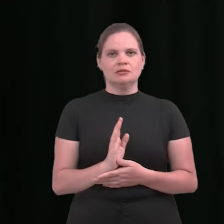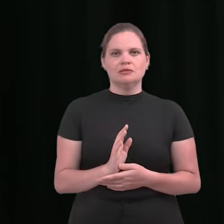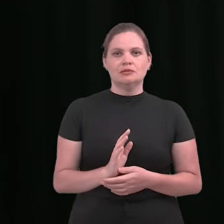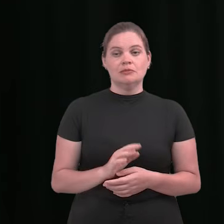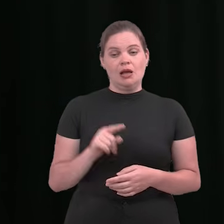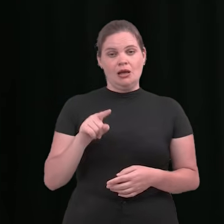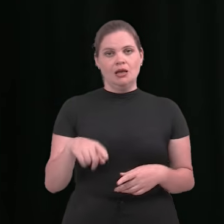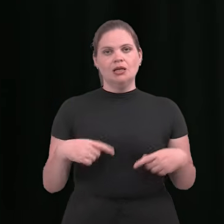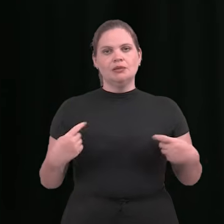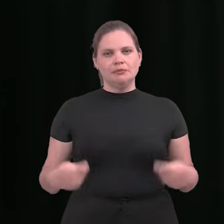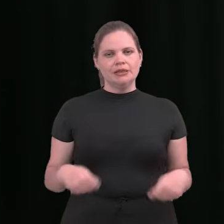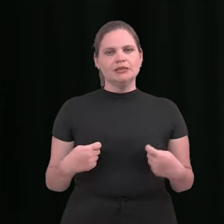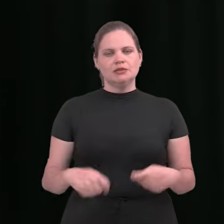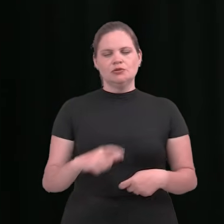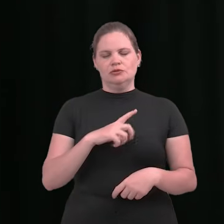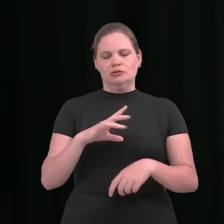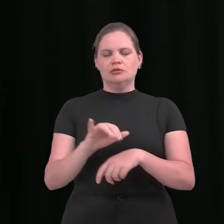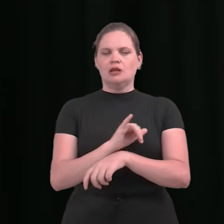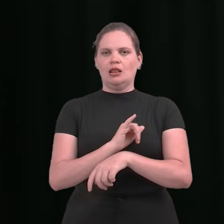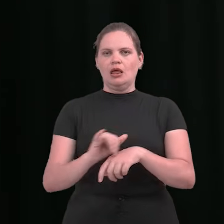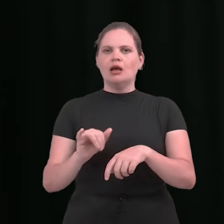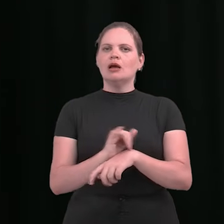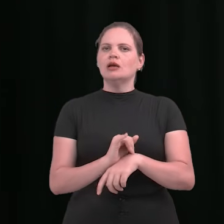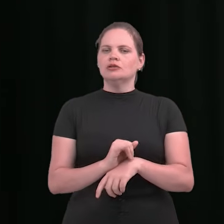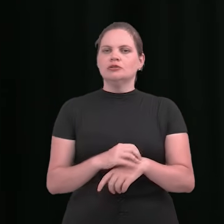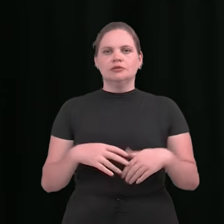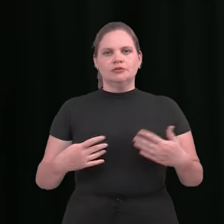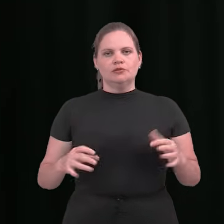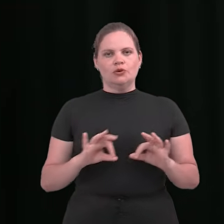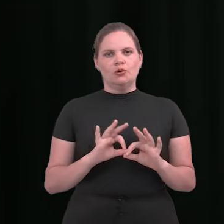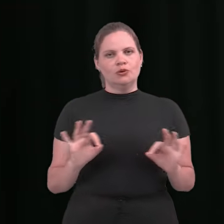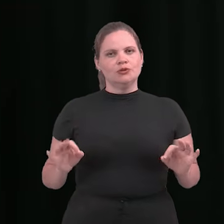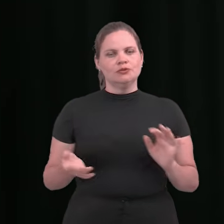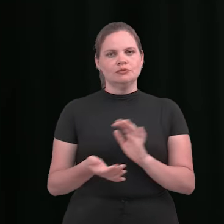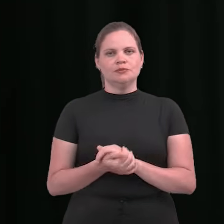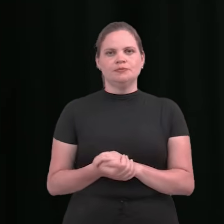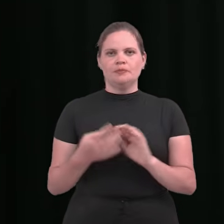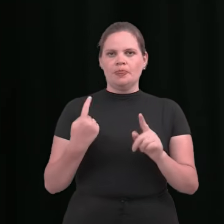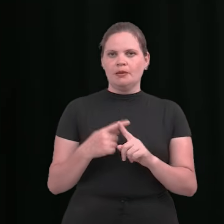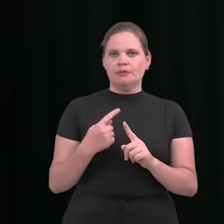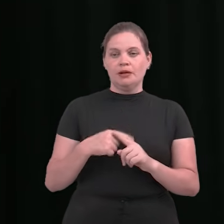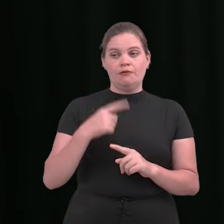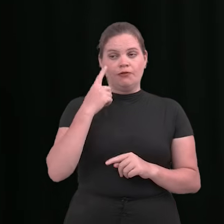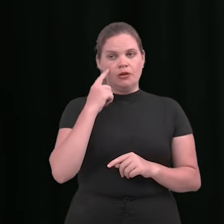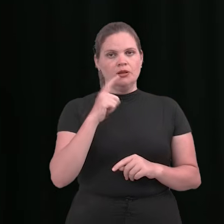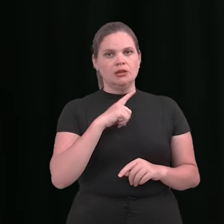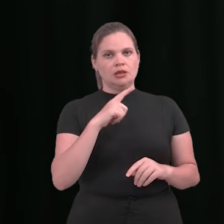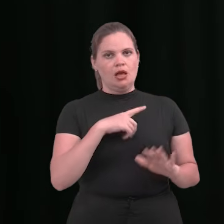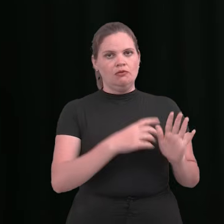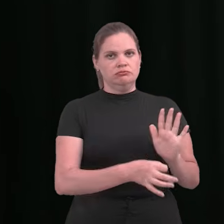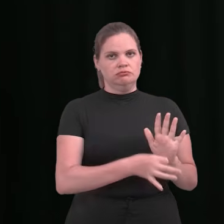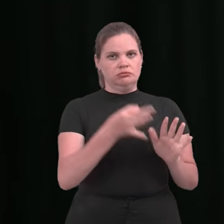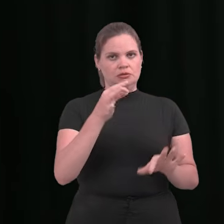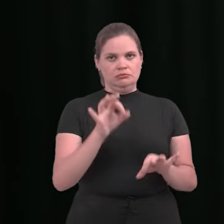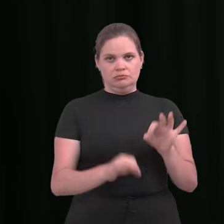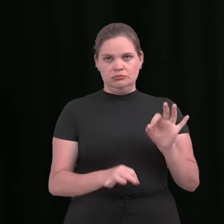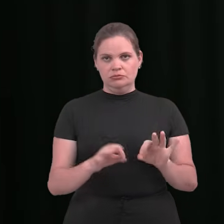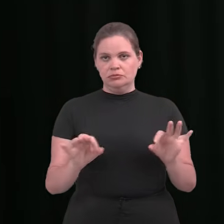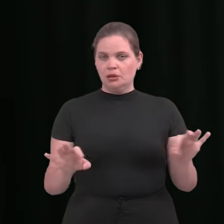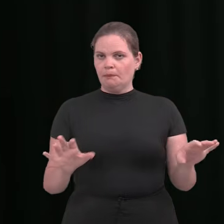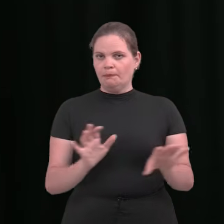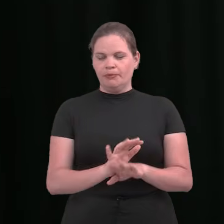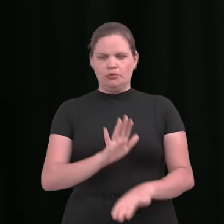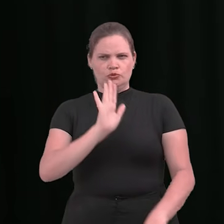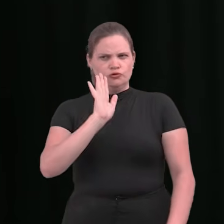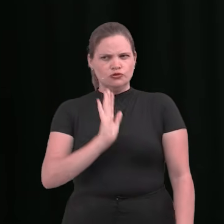fato precisou usar uma estratégia. E foi, olha, existe uma jurisprudência, já está acumulado, a